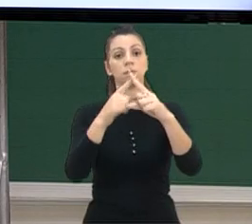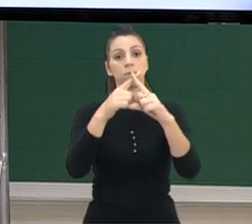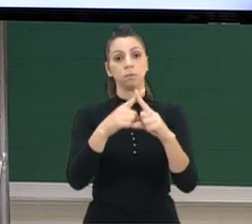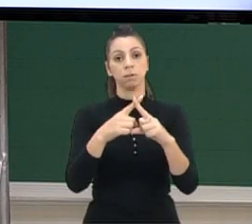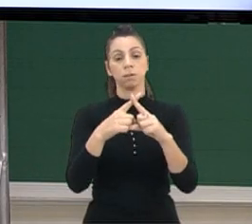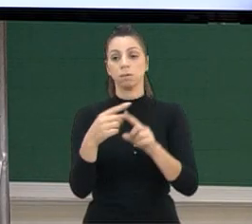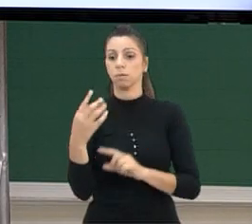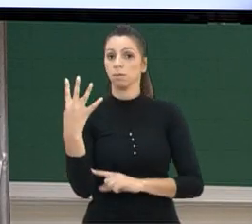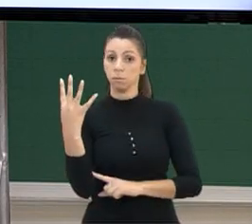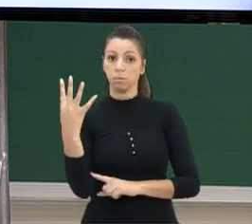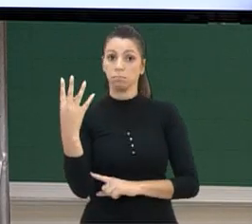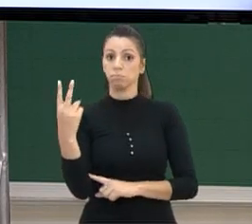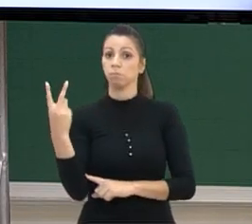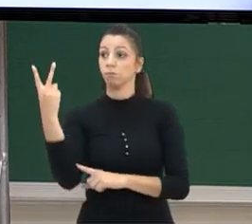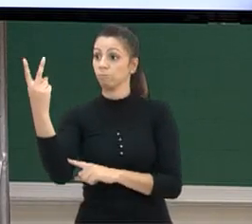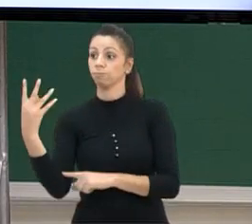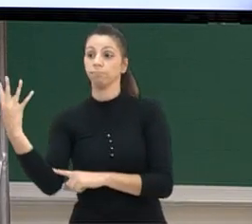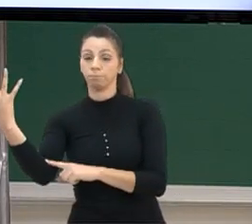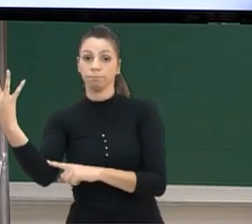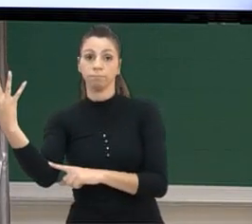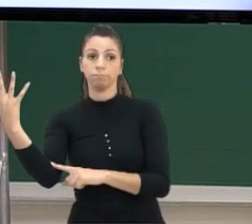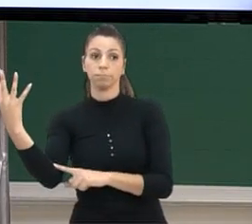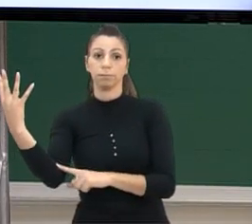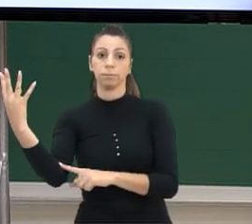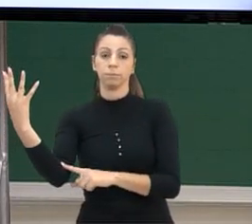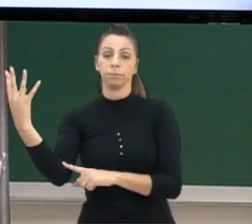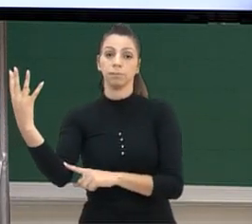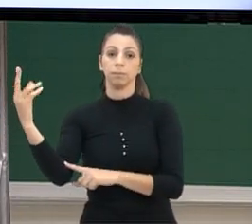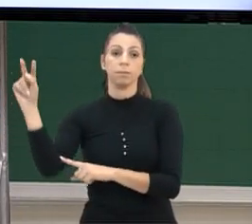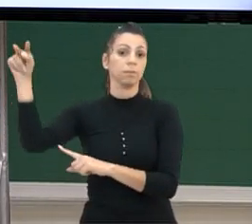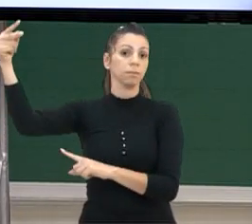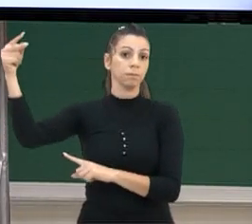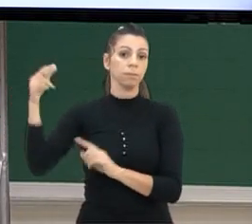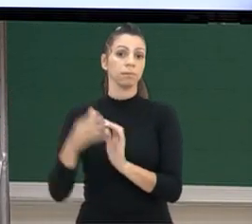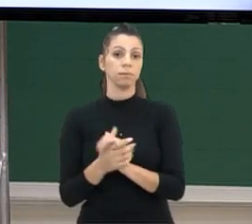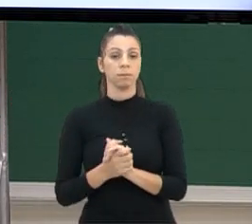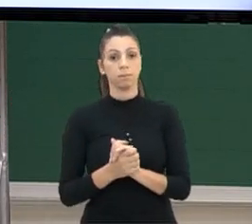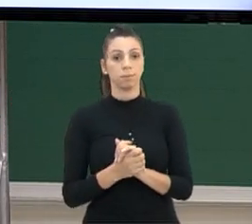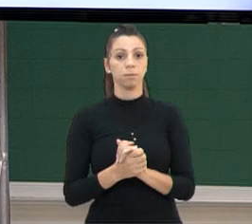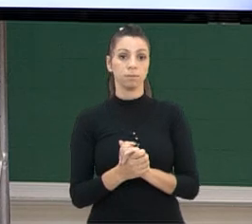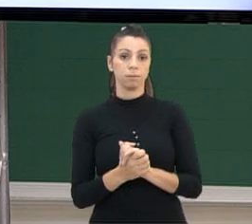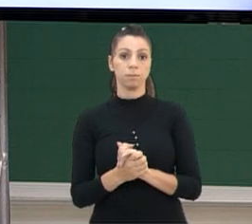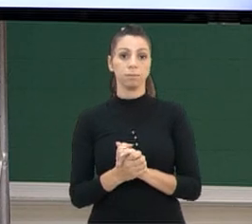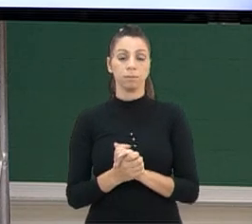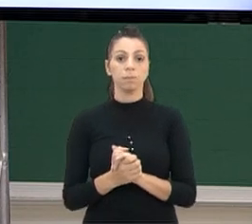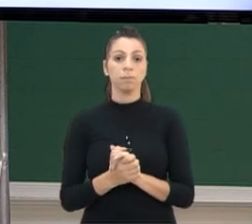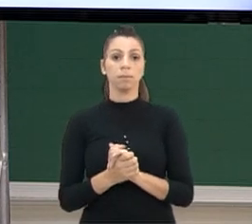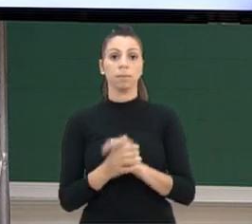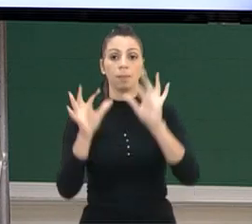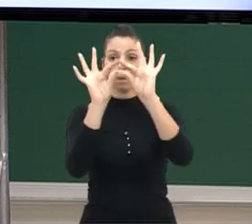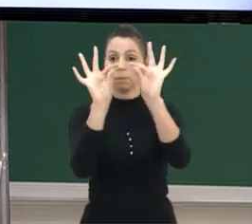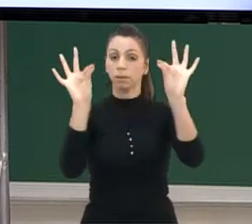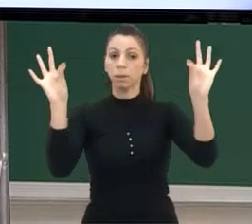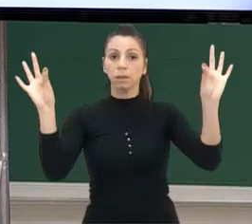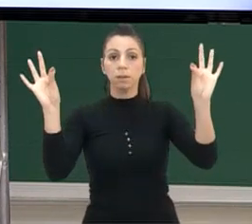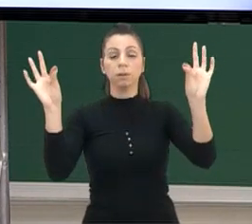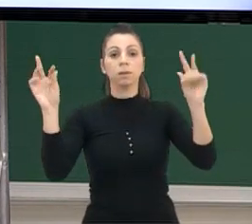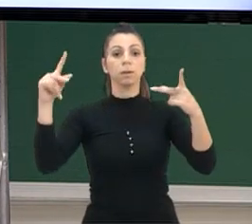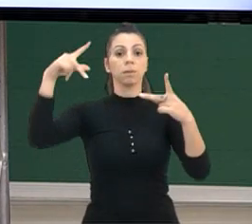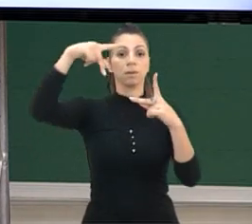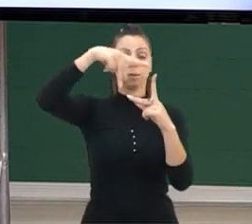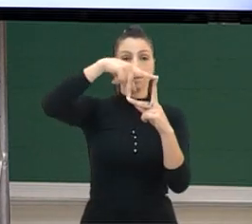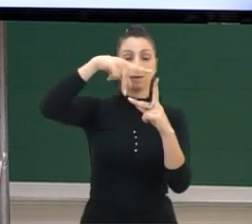24. Então, a área desse retângulo vai ser o quê? 24 centímetros quadrados. Medida de área, quadrado em